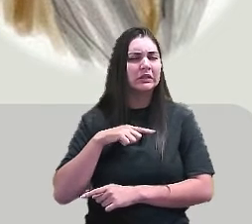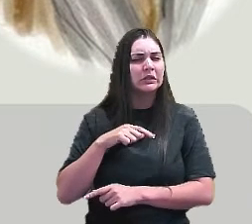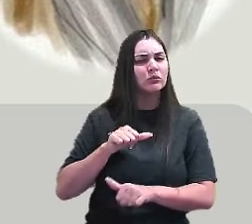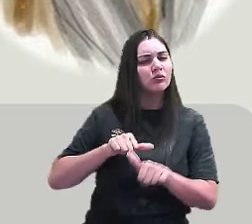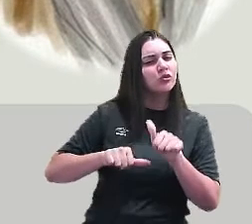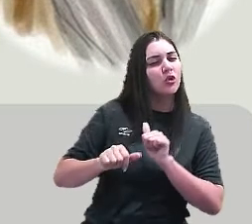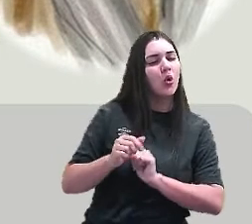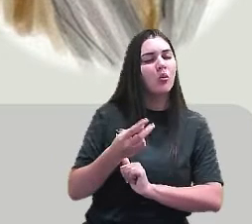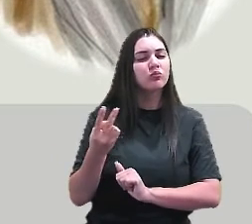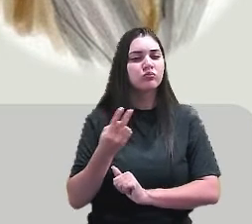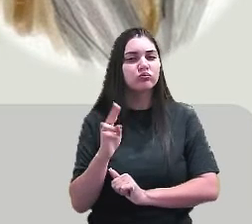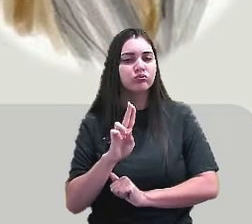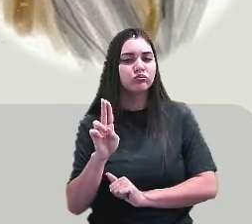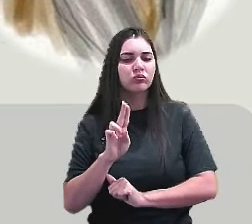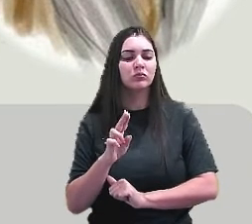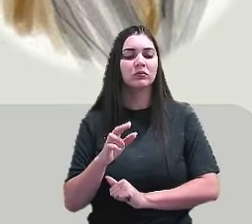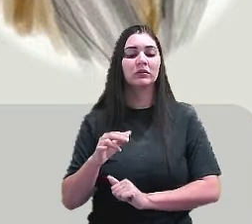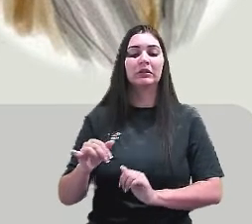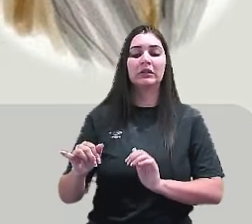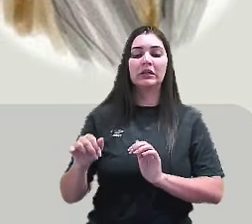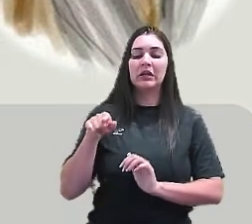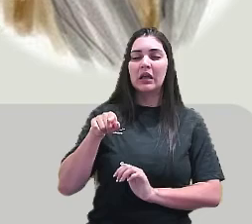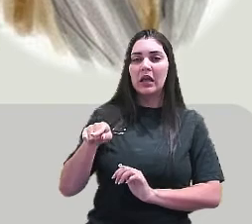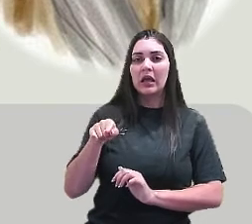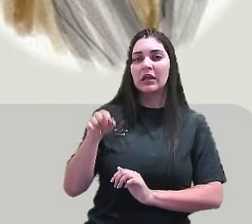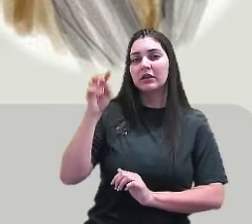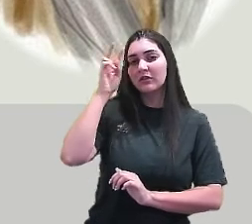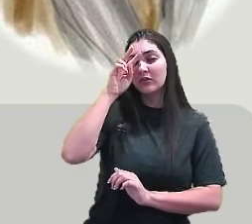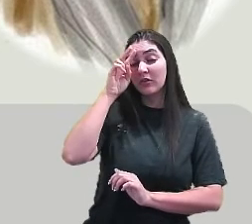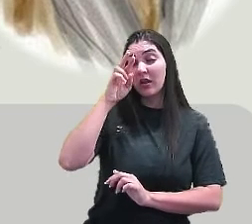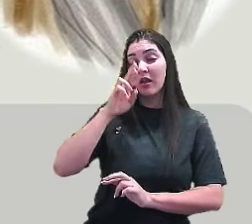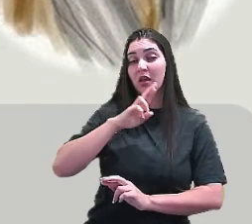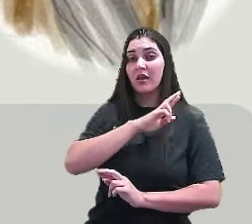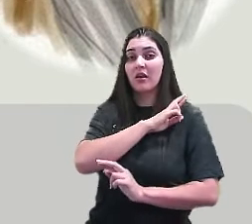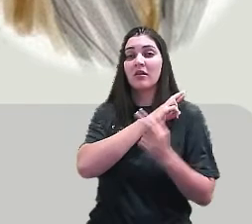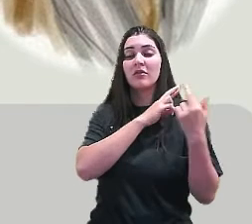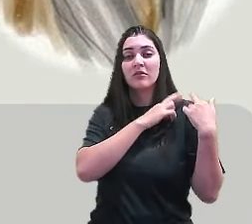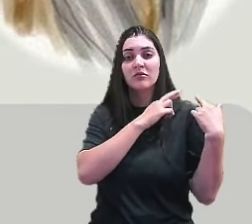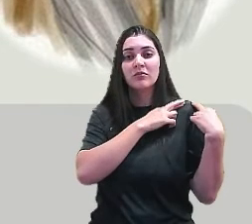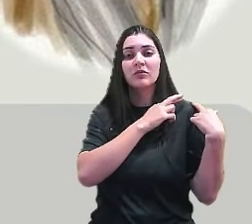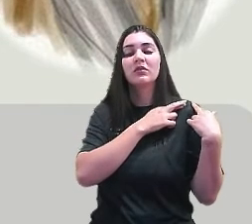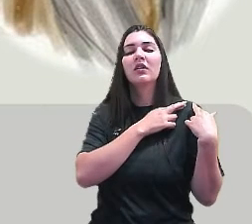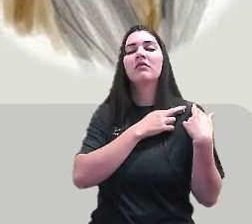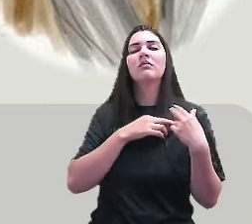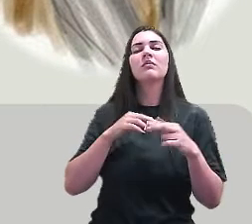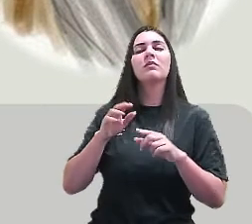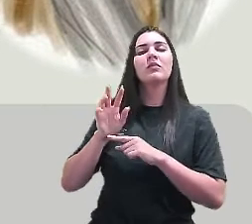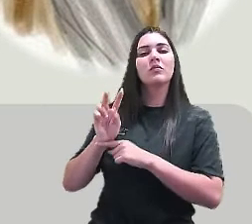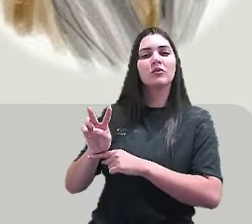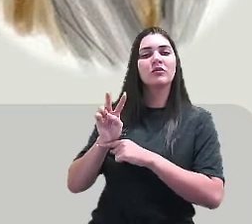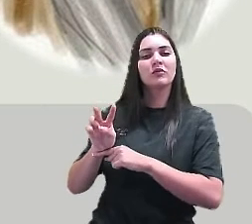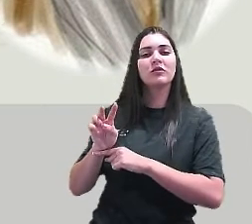A lenda diz que a entidade é responsável pela proteção das florestas da zona da mata do estado.